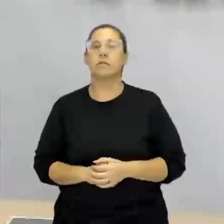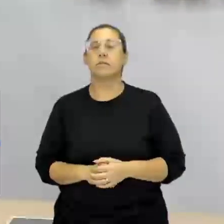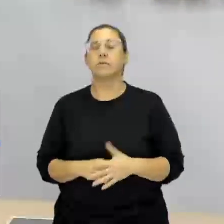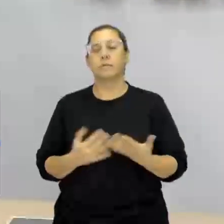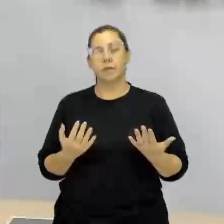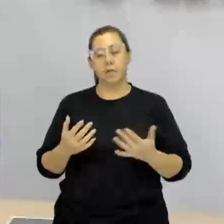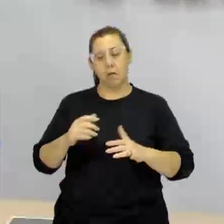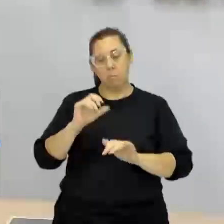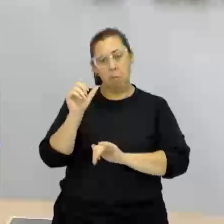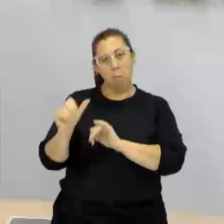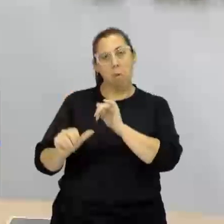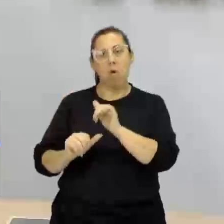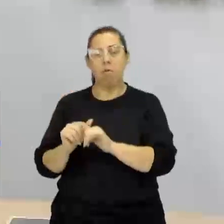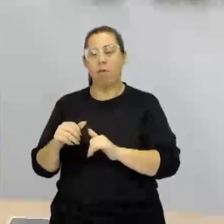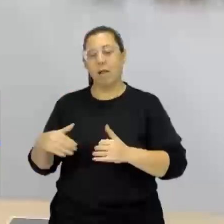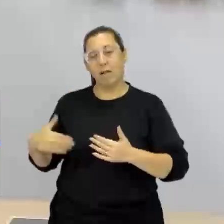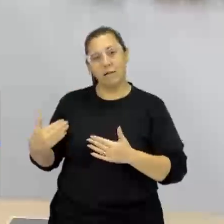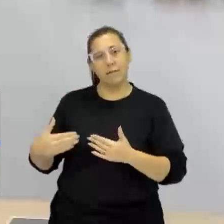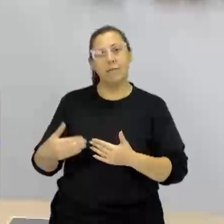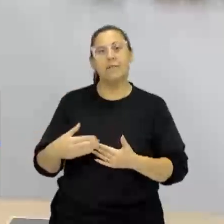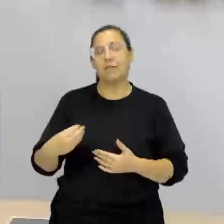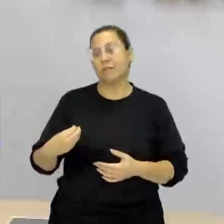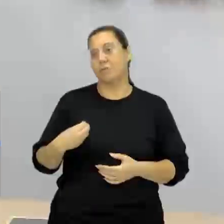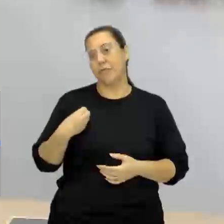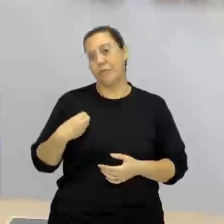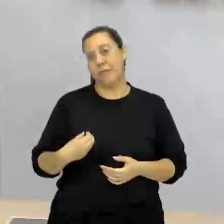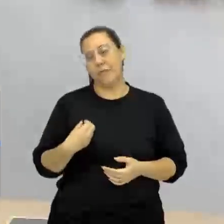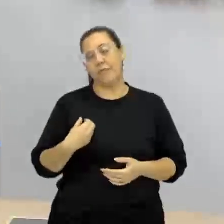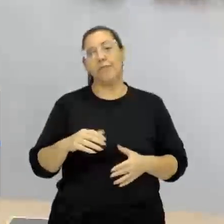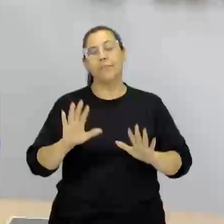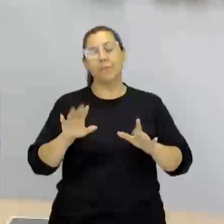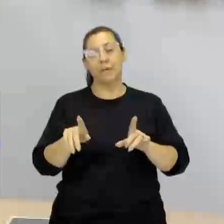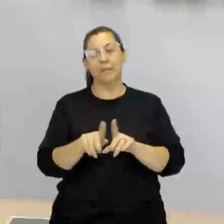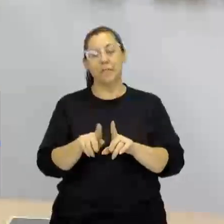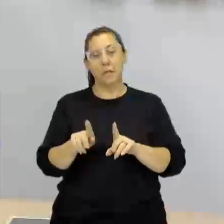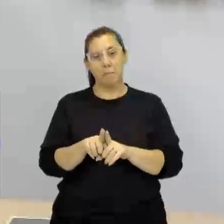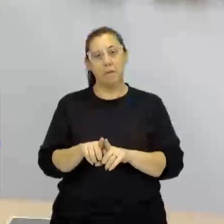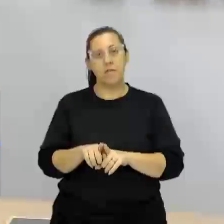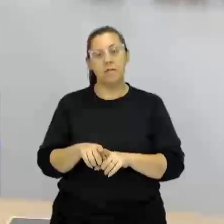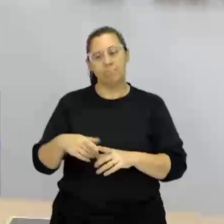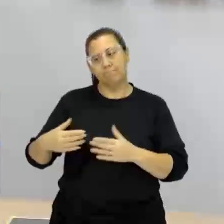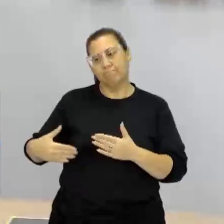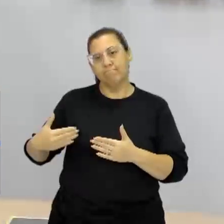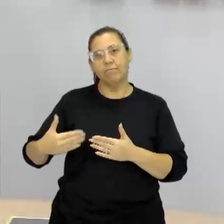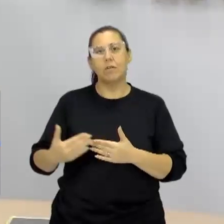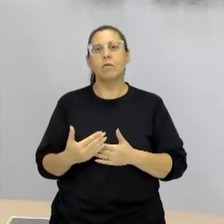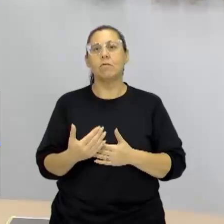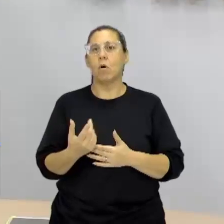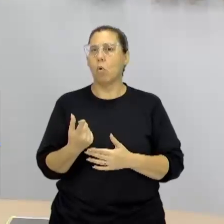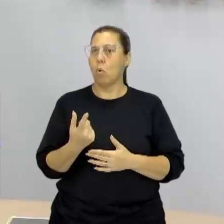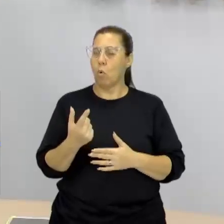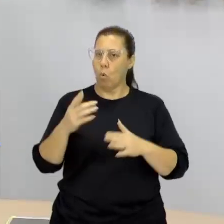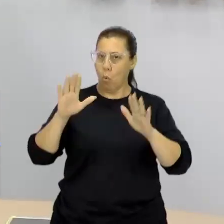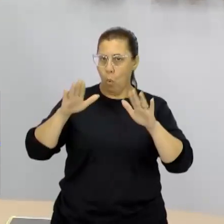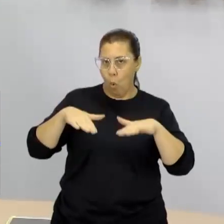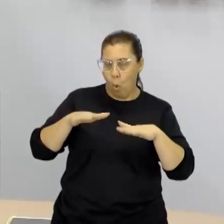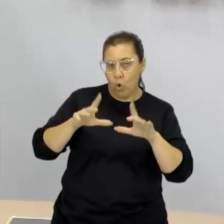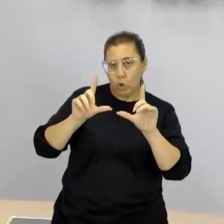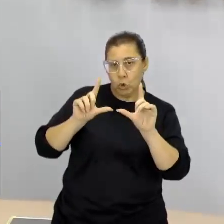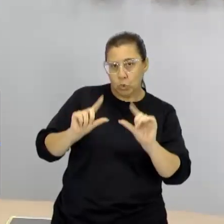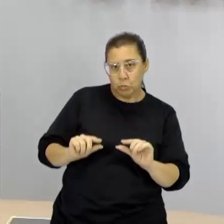e transformar isso num processo de subsistência, mas também num processo de economia, né, ou seja,